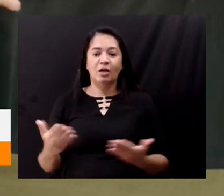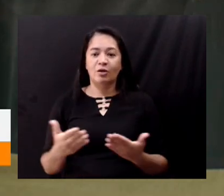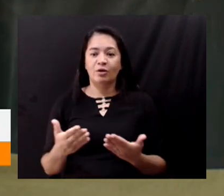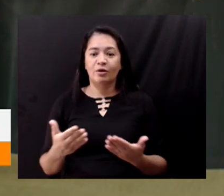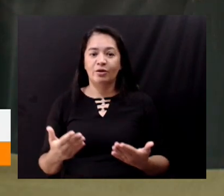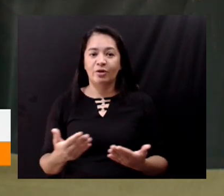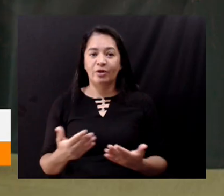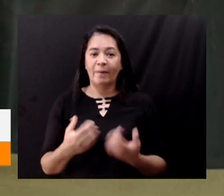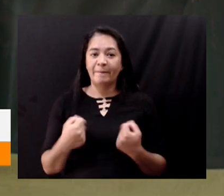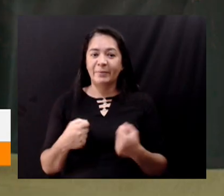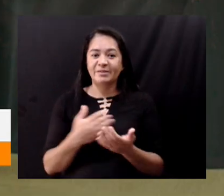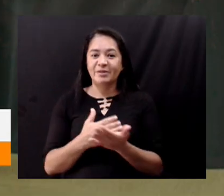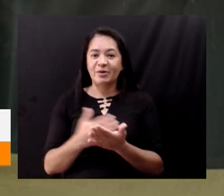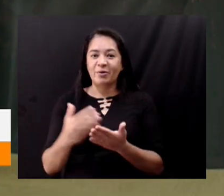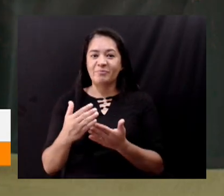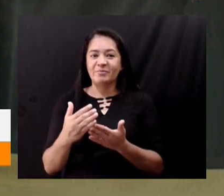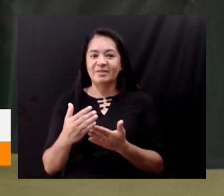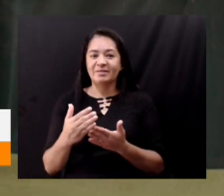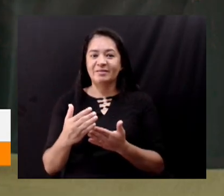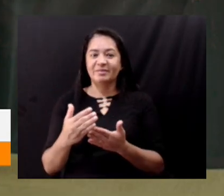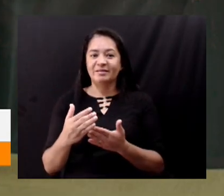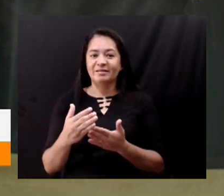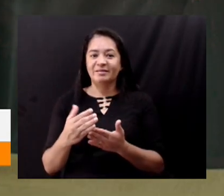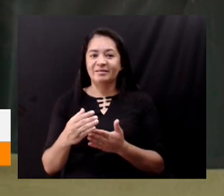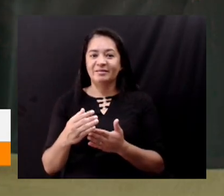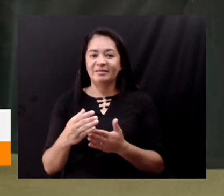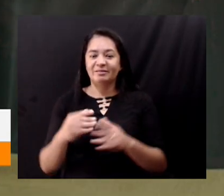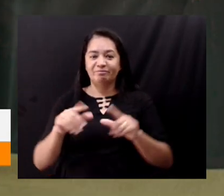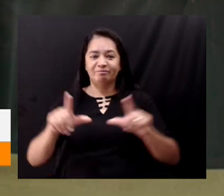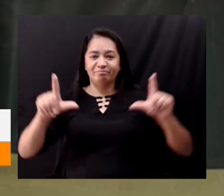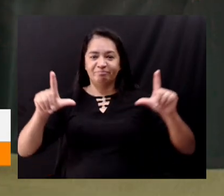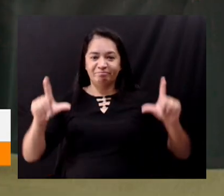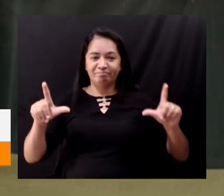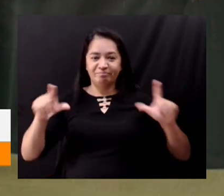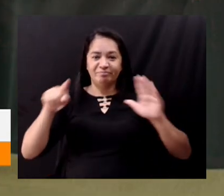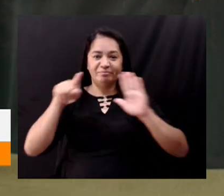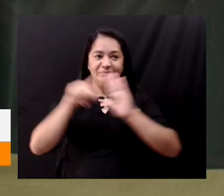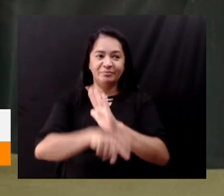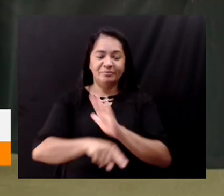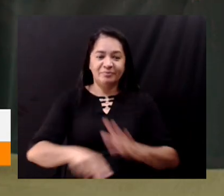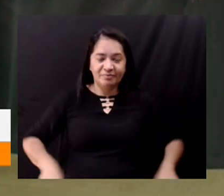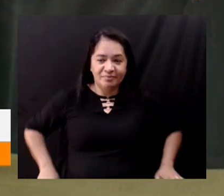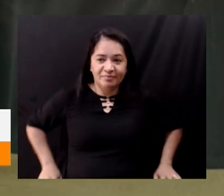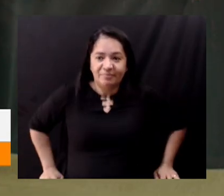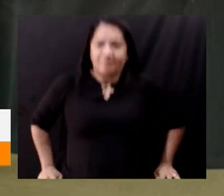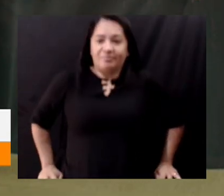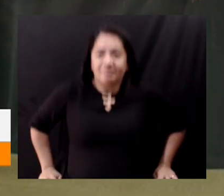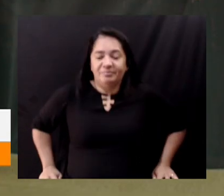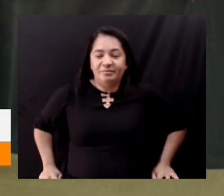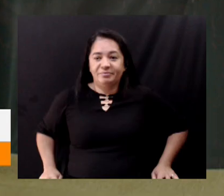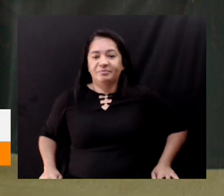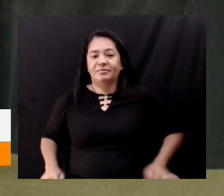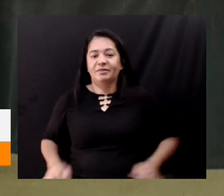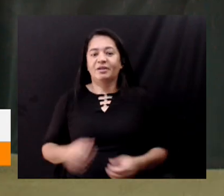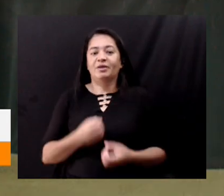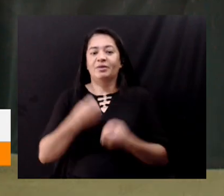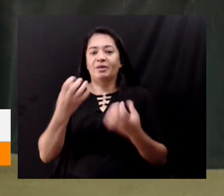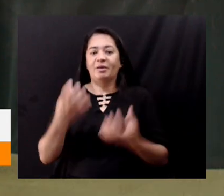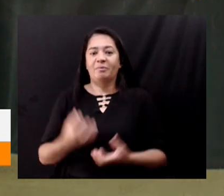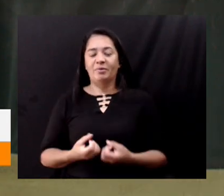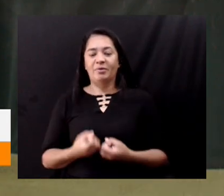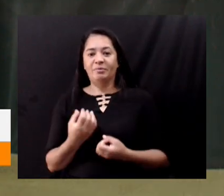abrir a nossa tela aqui e trazer as perguntas, os depoimentos, né? Eu quero agradecer